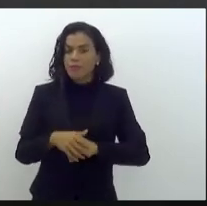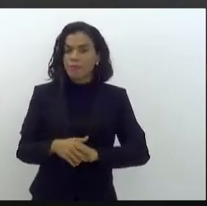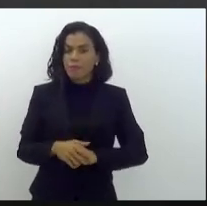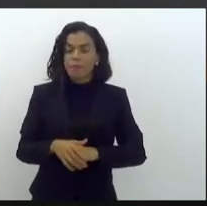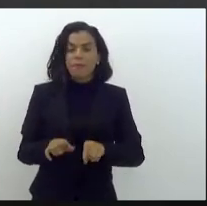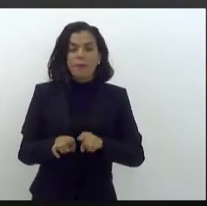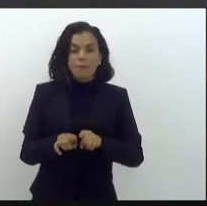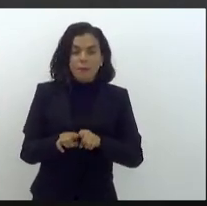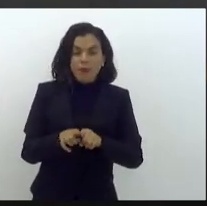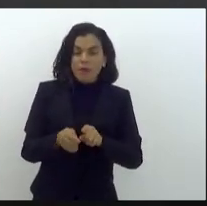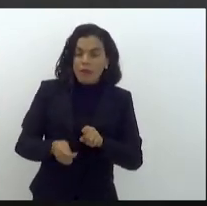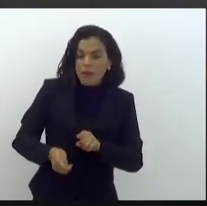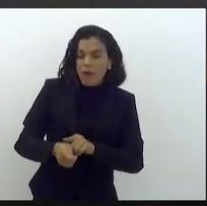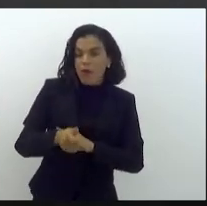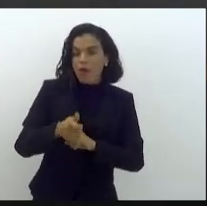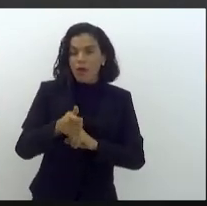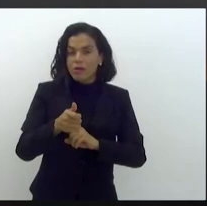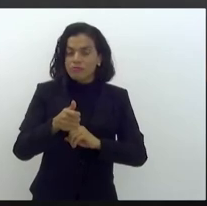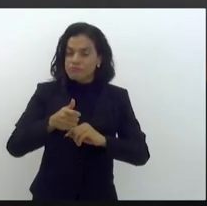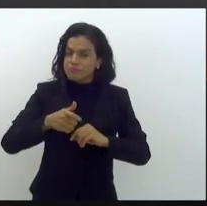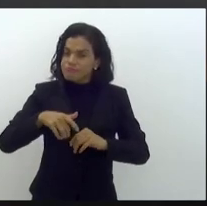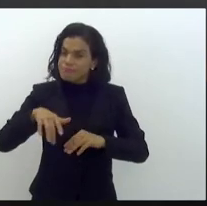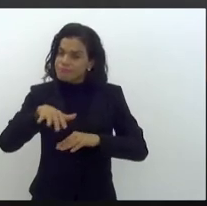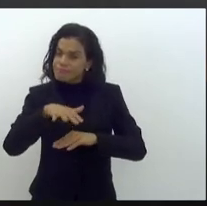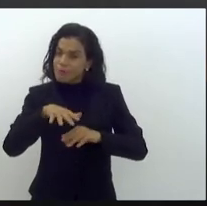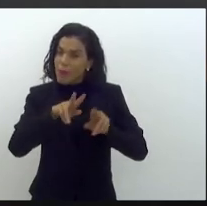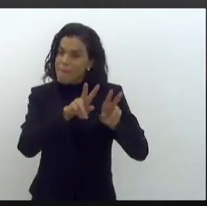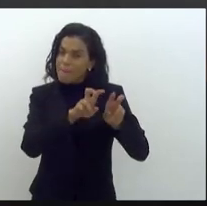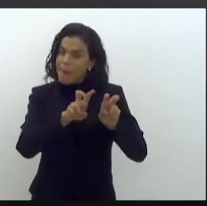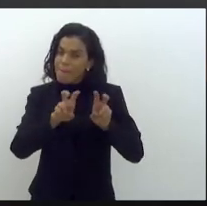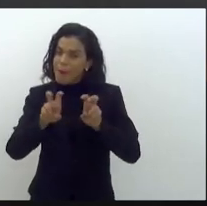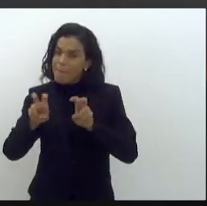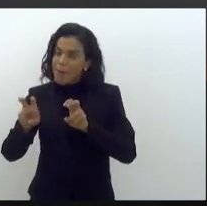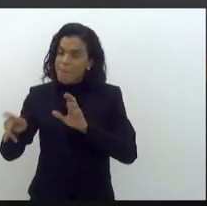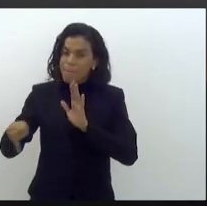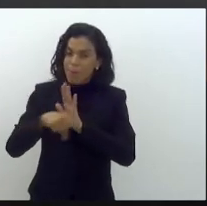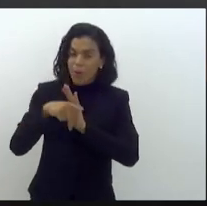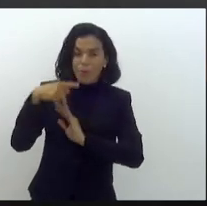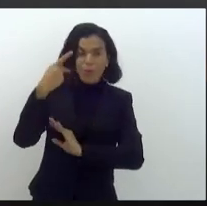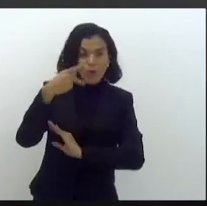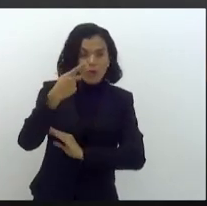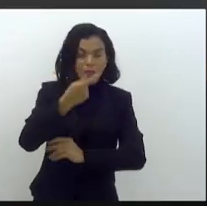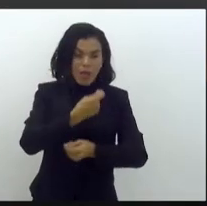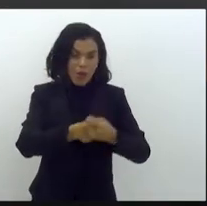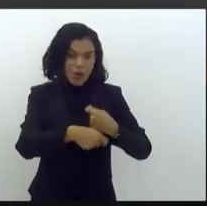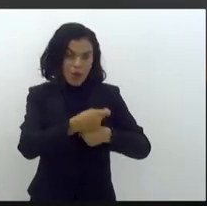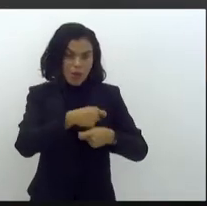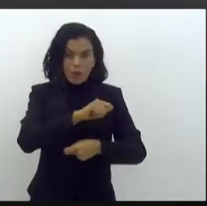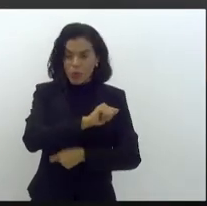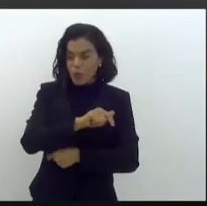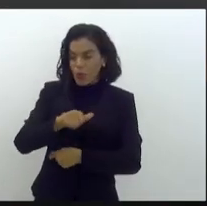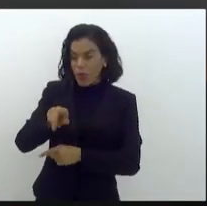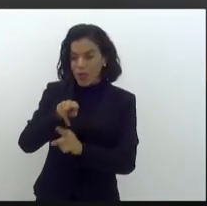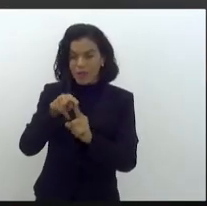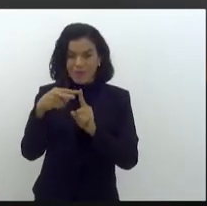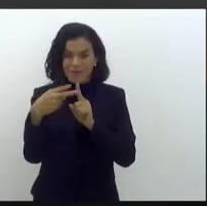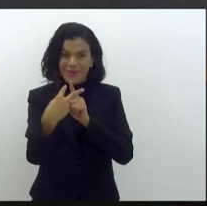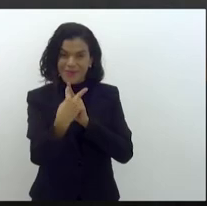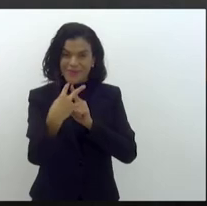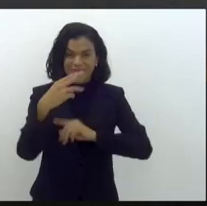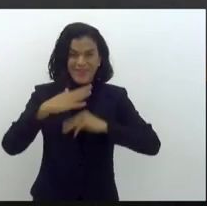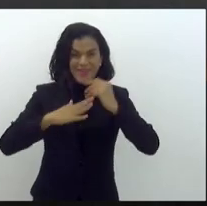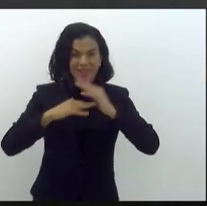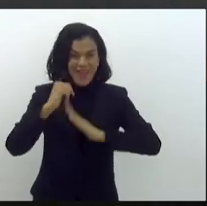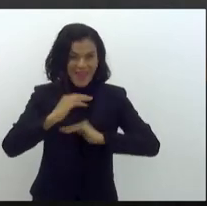colocando algumas questões muito mais de natureza política e econômica do que do ponto de vista da